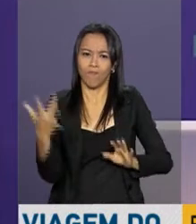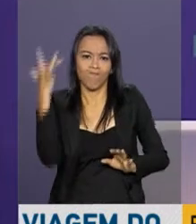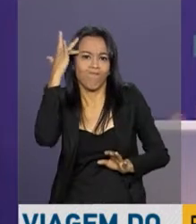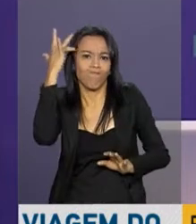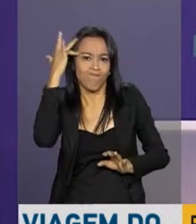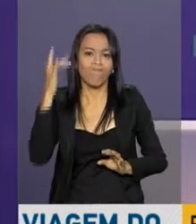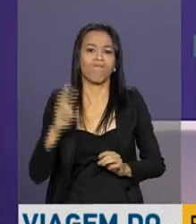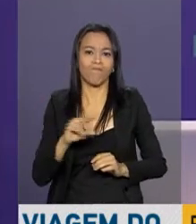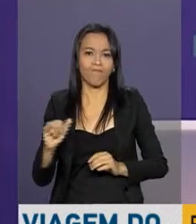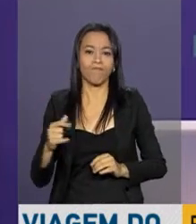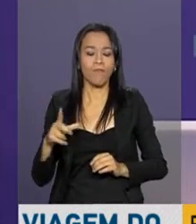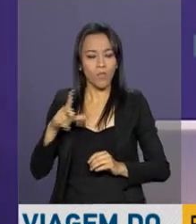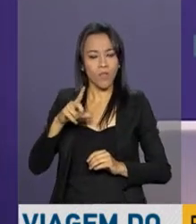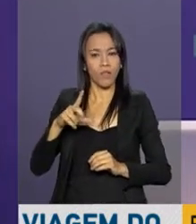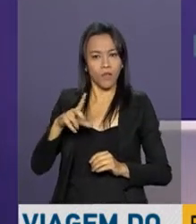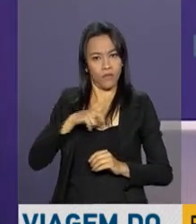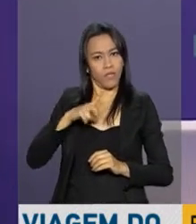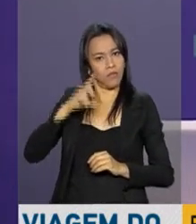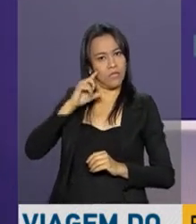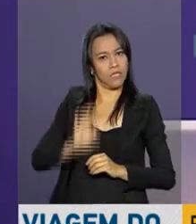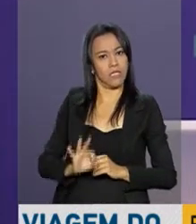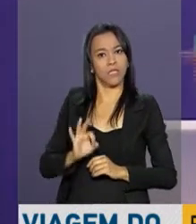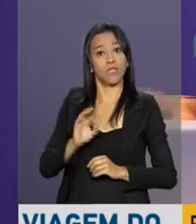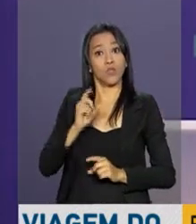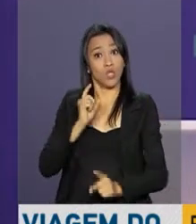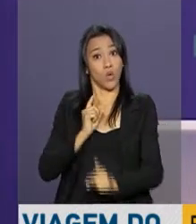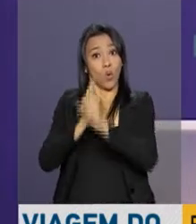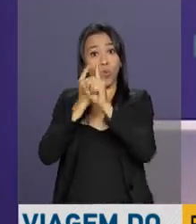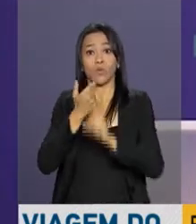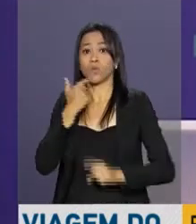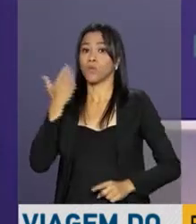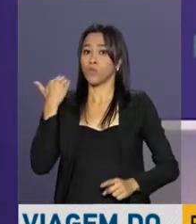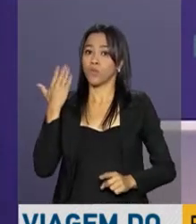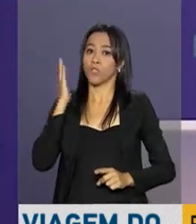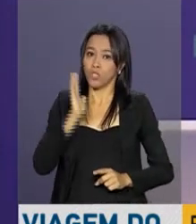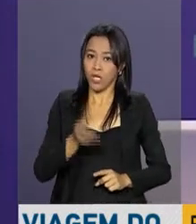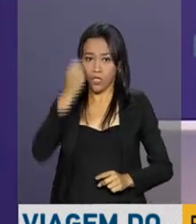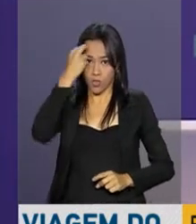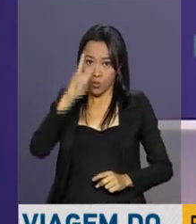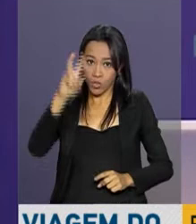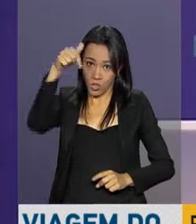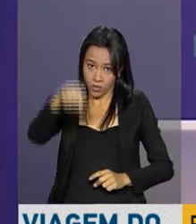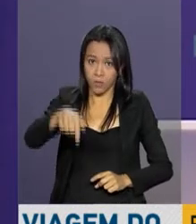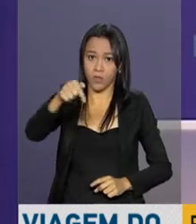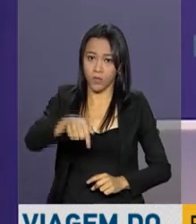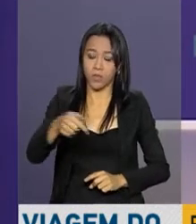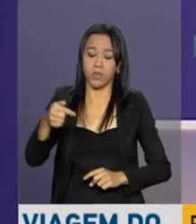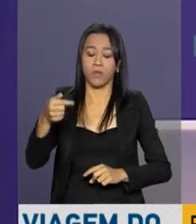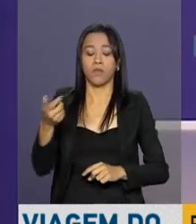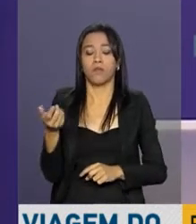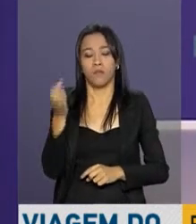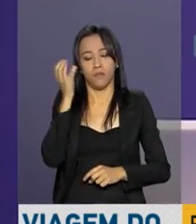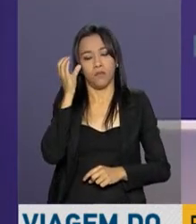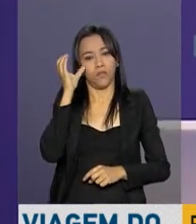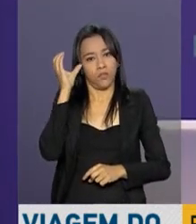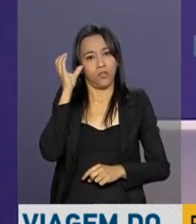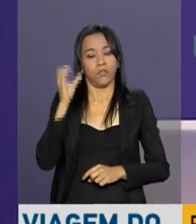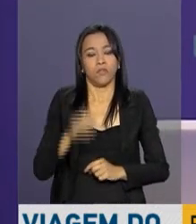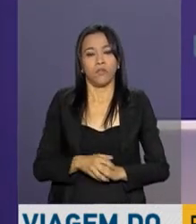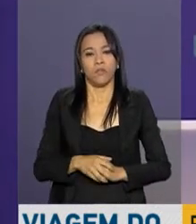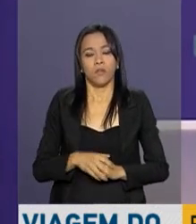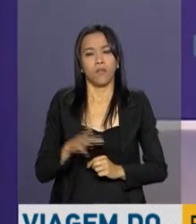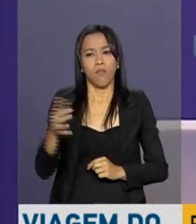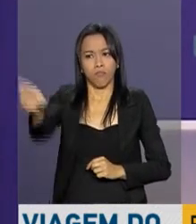mais absoluta convicção, pelos encontros que tive nesses dois dias aqui na China, com